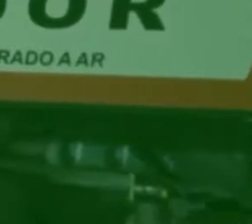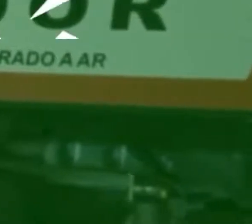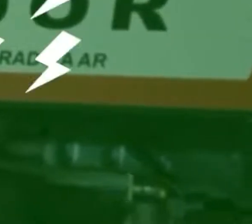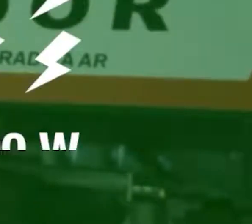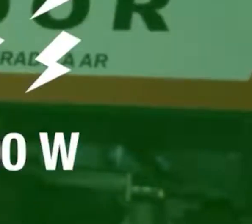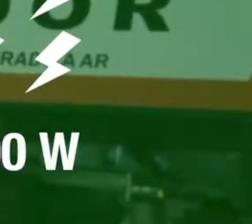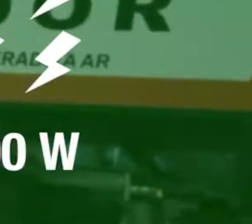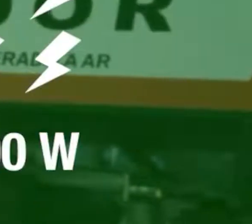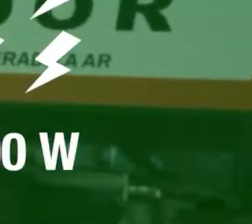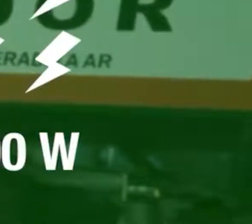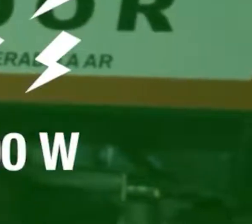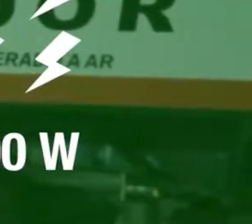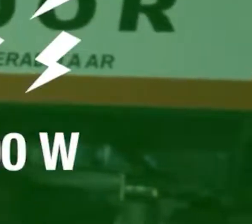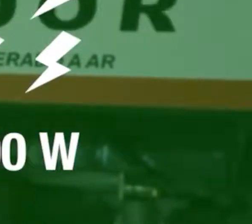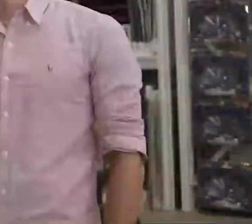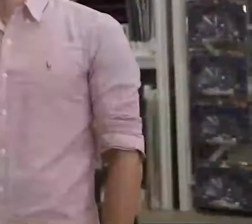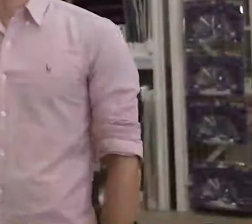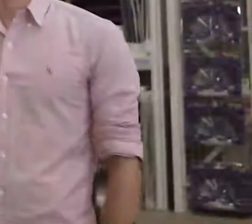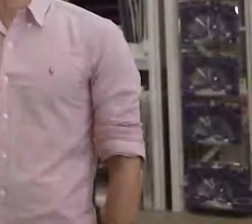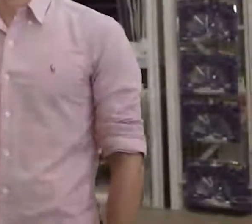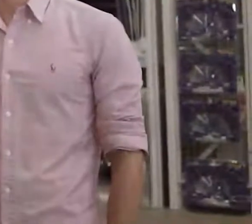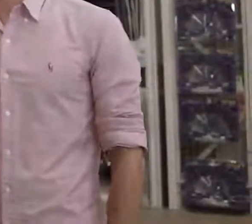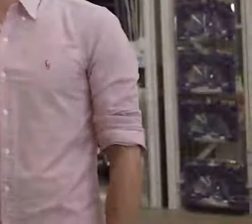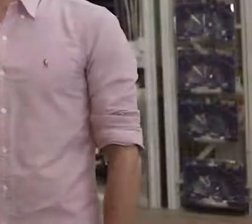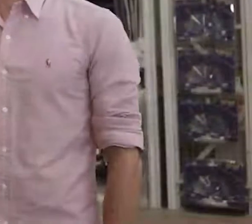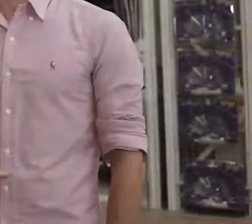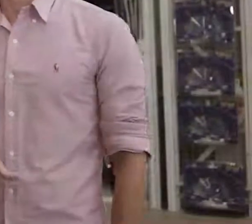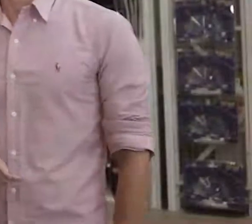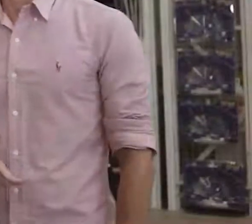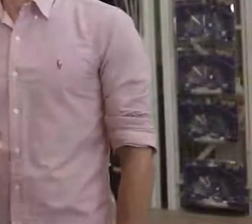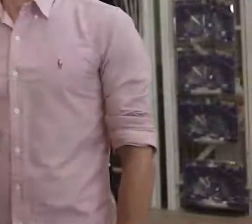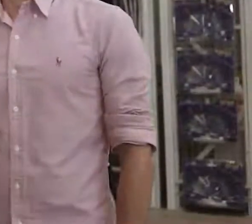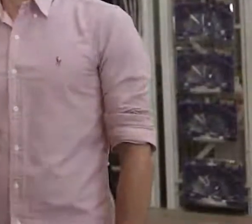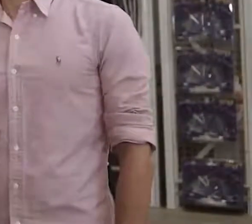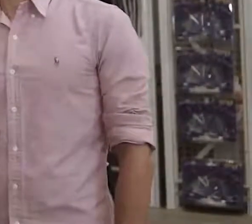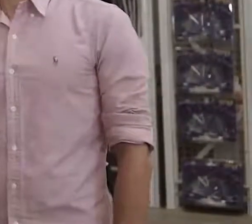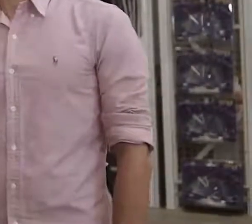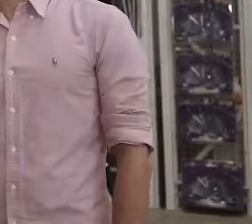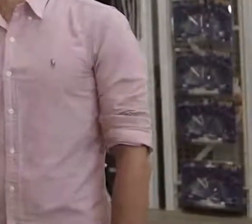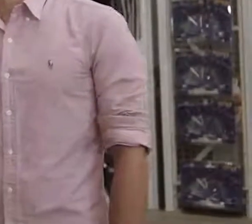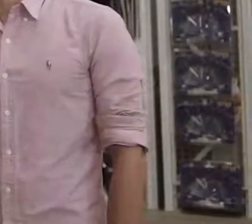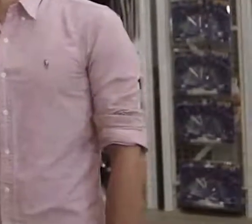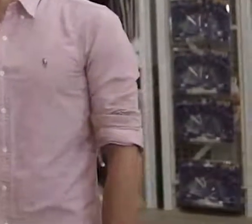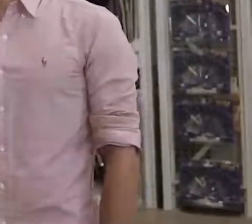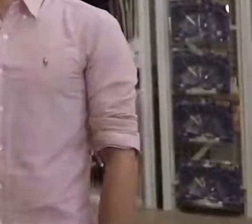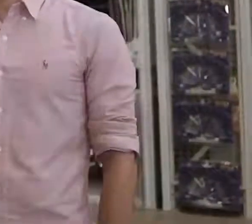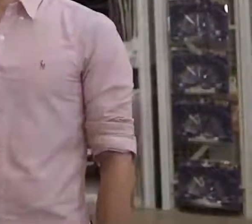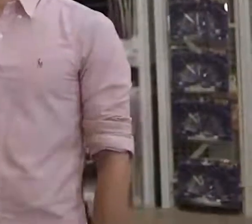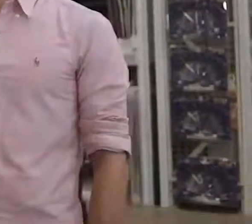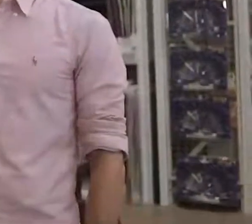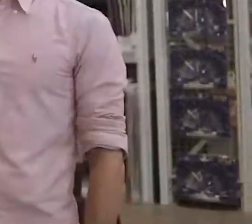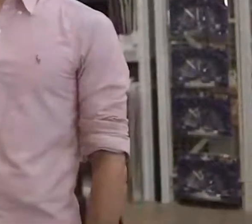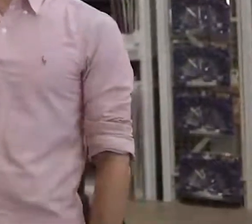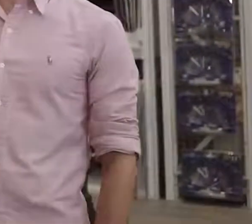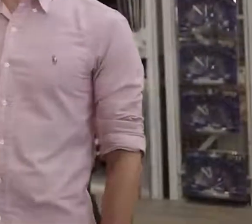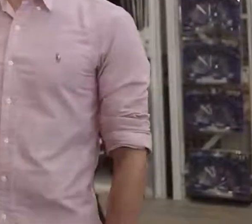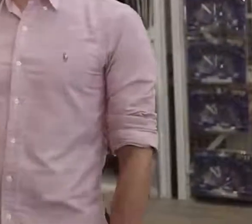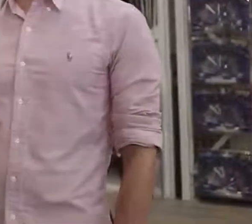gerador, ele vai gastar 400 watts. Então, se eu tenho uma lâmpada que gasta 10 watts, ele consome 10 watts. Se eu tenho um computador